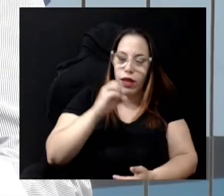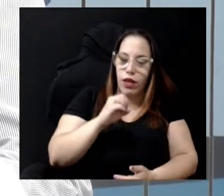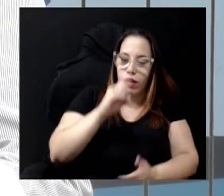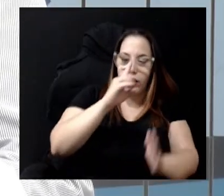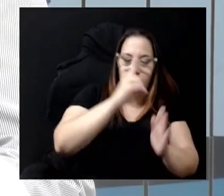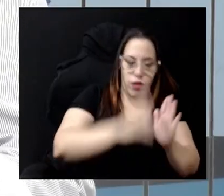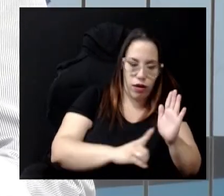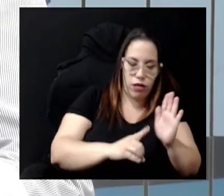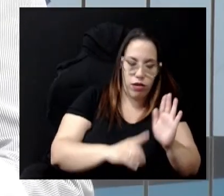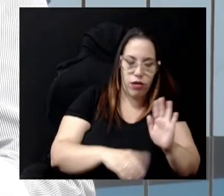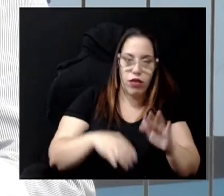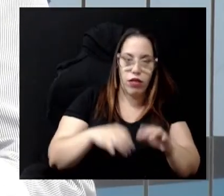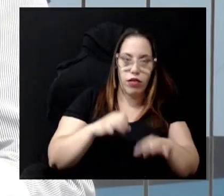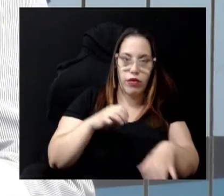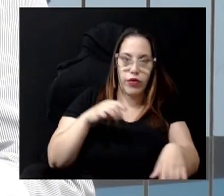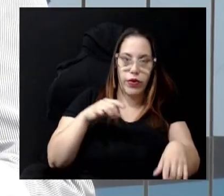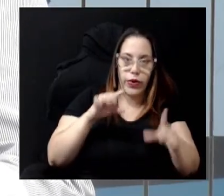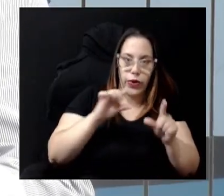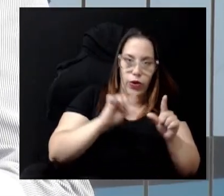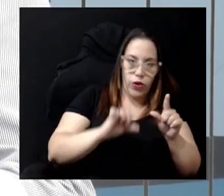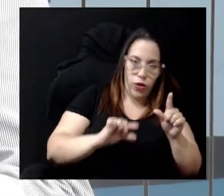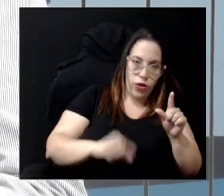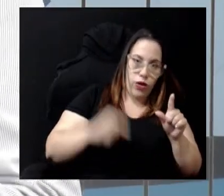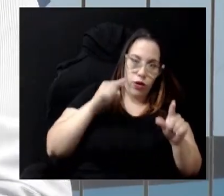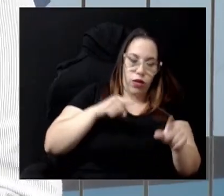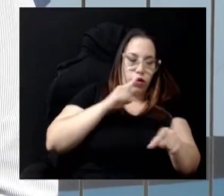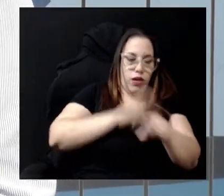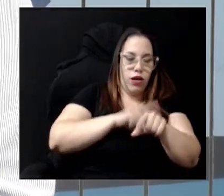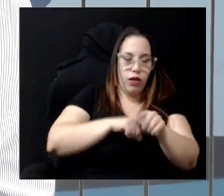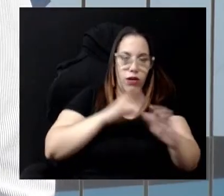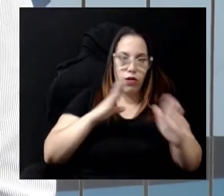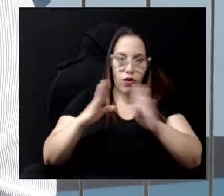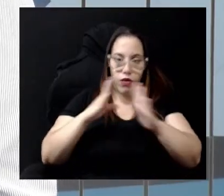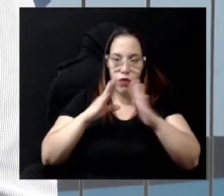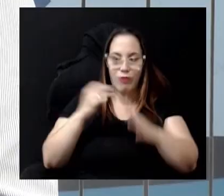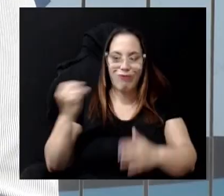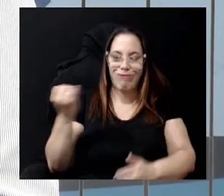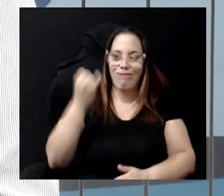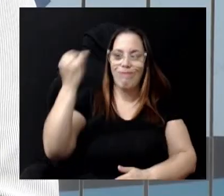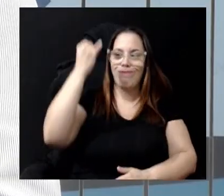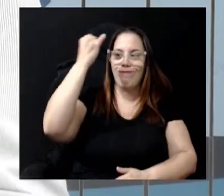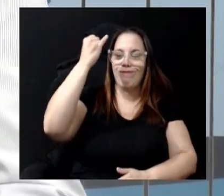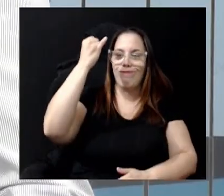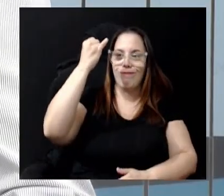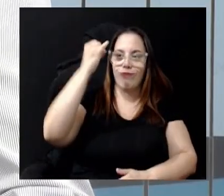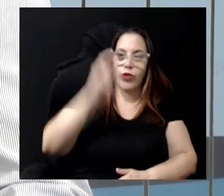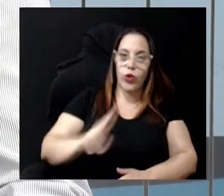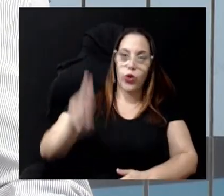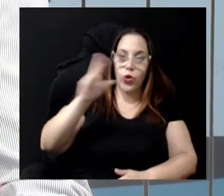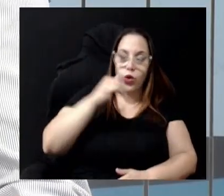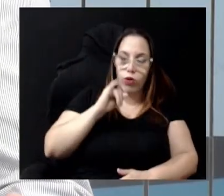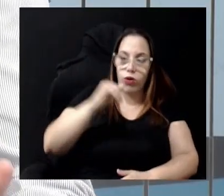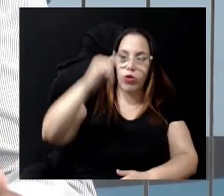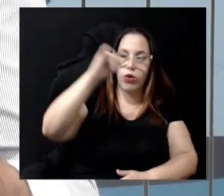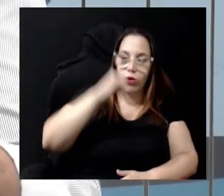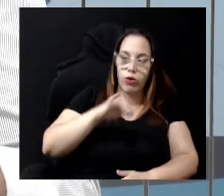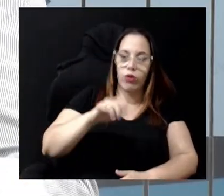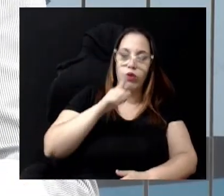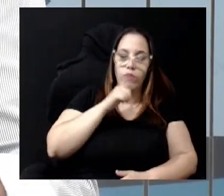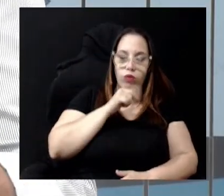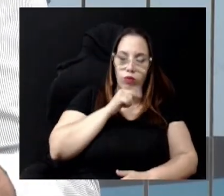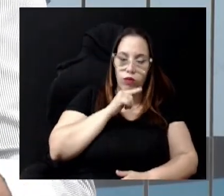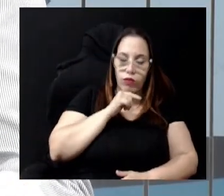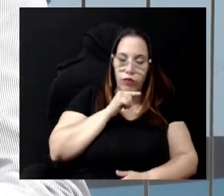sobretudo o consumo naquele momento que é o momento crucial de uso de energia diária, das 18 às